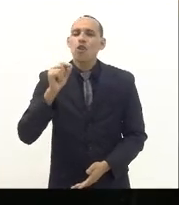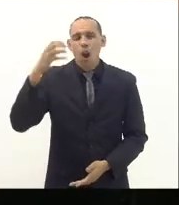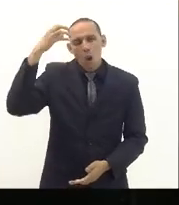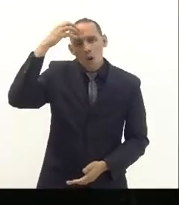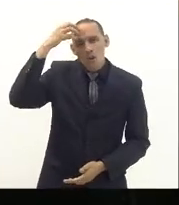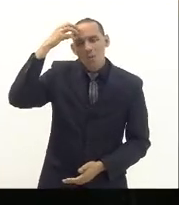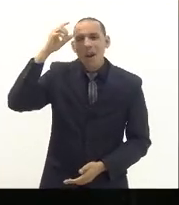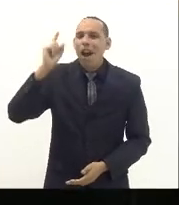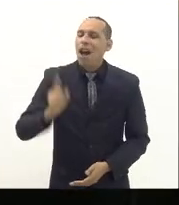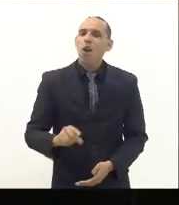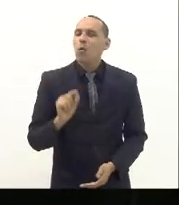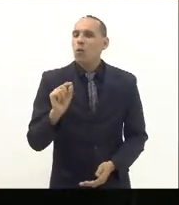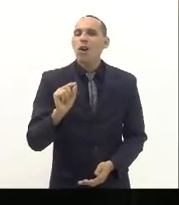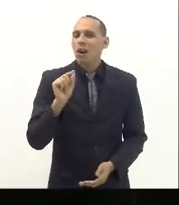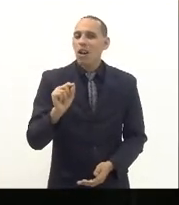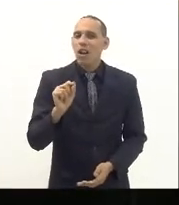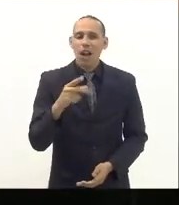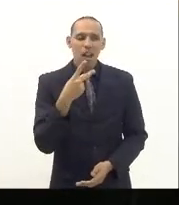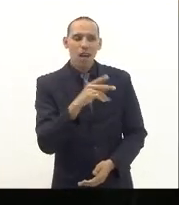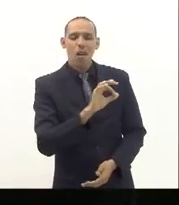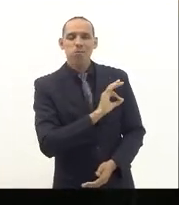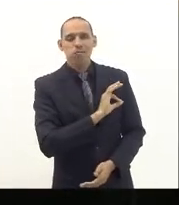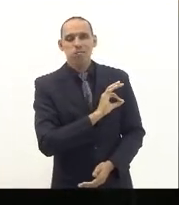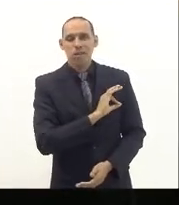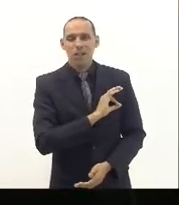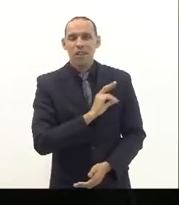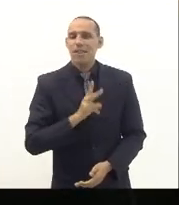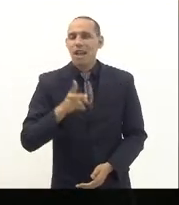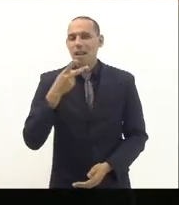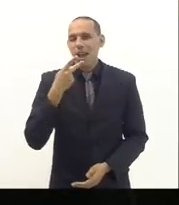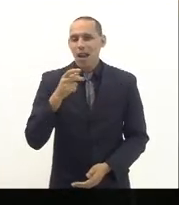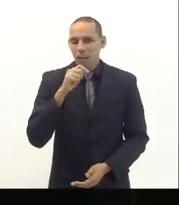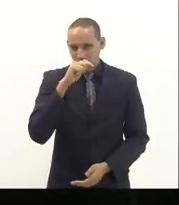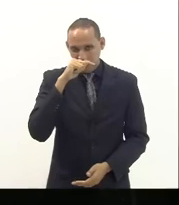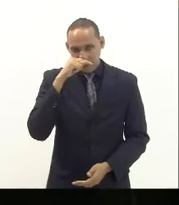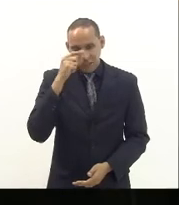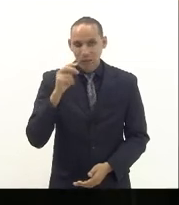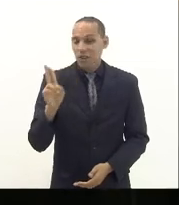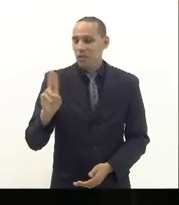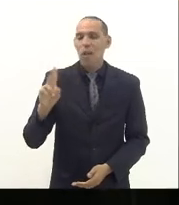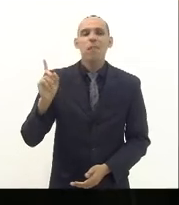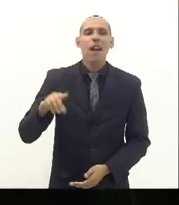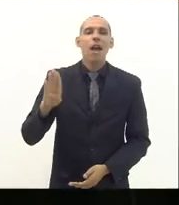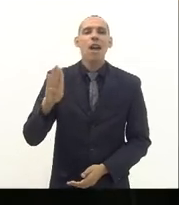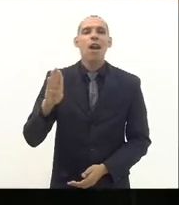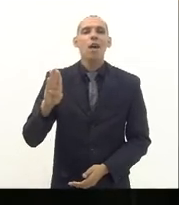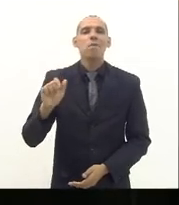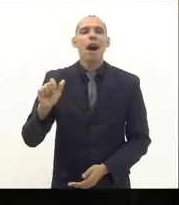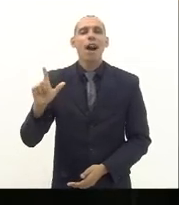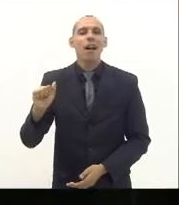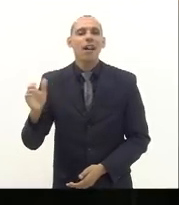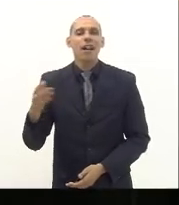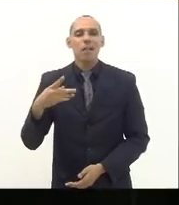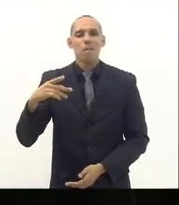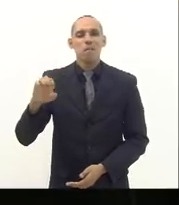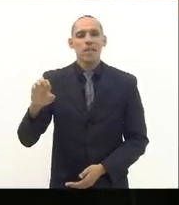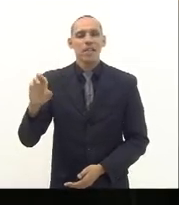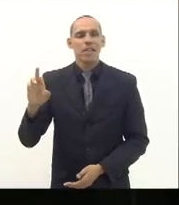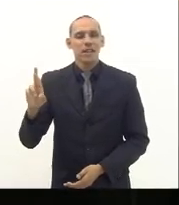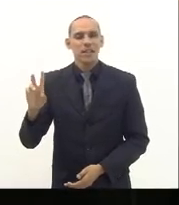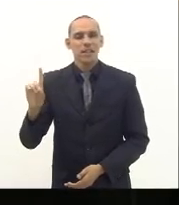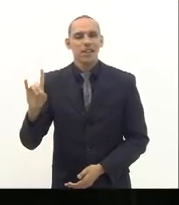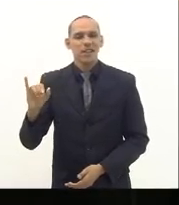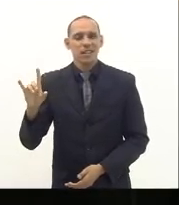que a culpa sempre é do policial o nome e diz a bala perdida mas